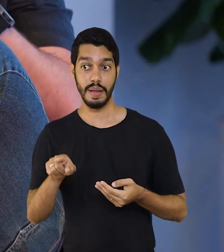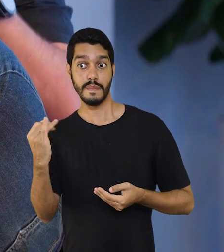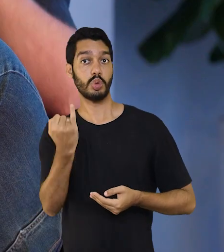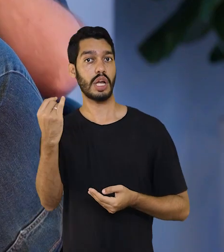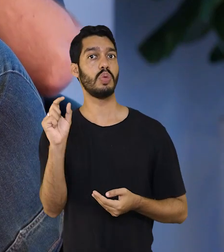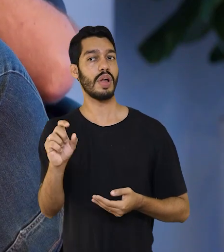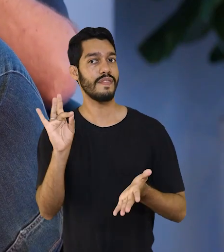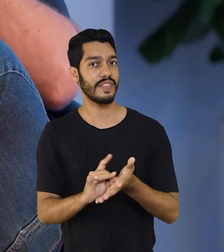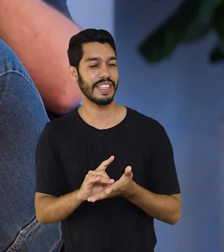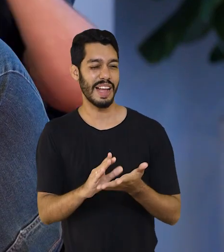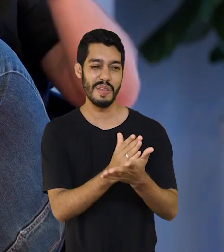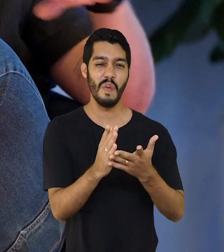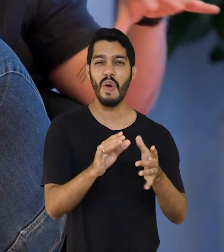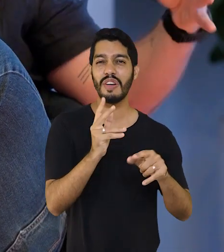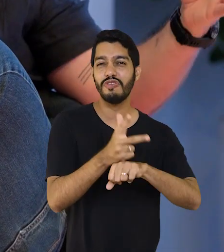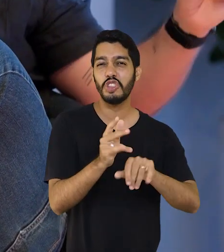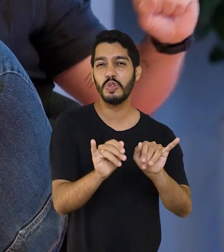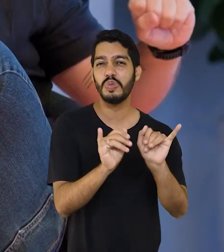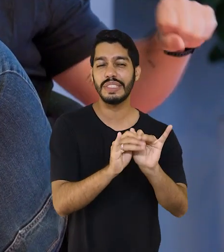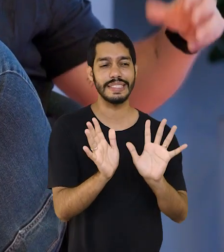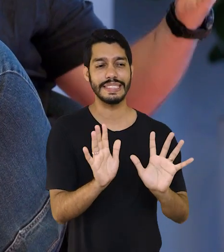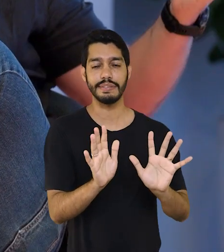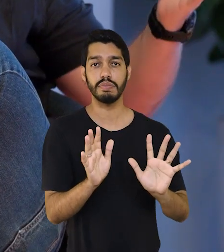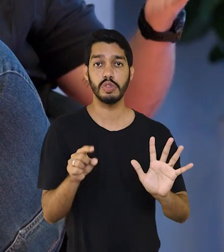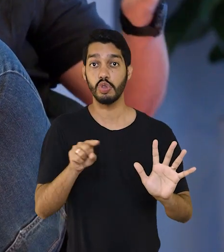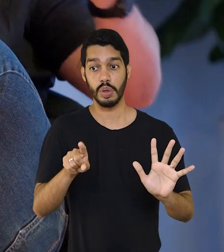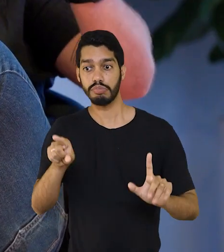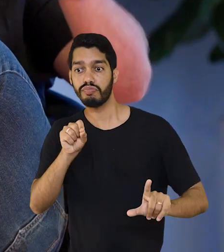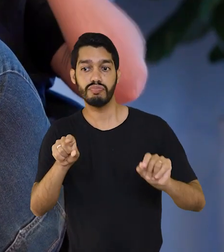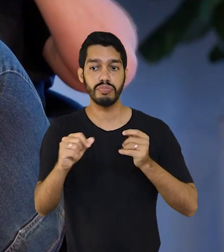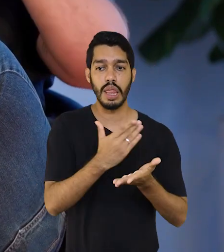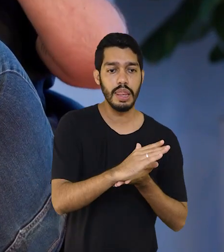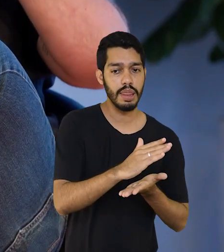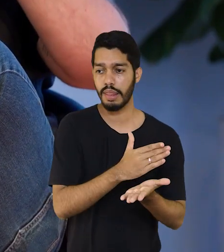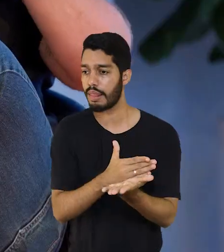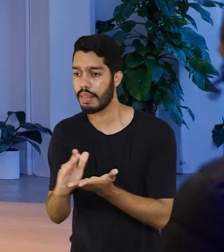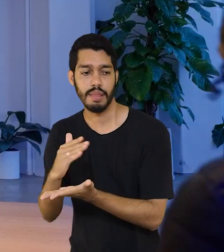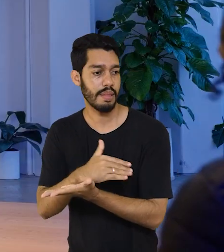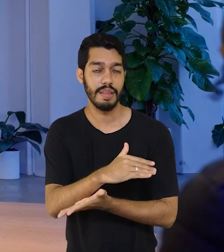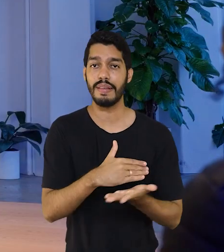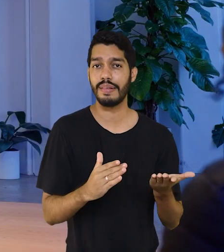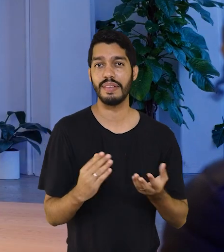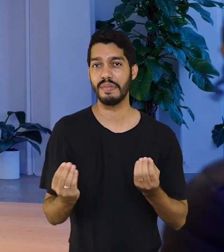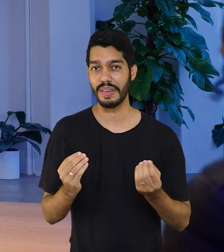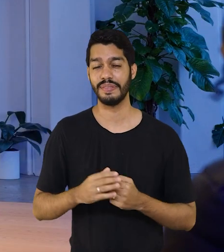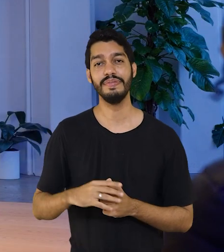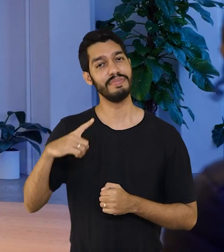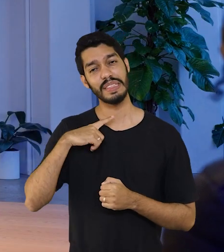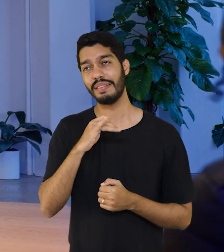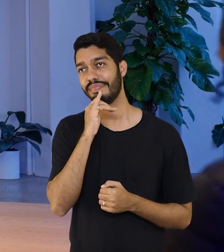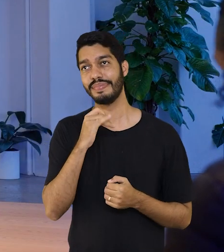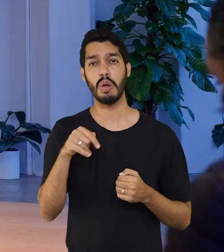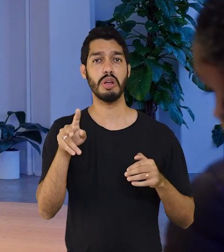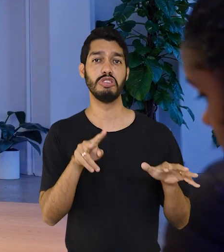só barulho, né? Então, uma das análises que a gente faz é ajudar a entender, por exemplo, como a gente já faz isso há muitos anos, é claro que você vai ter coisas